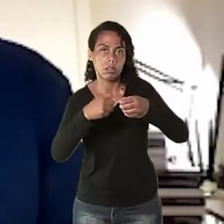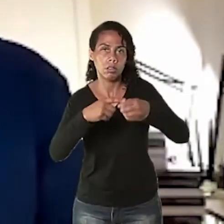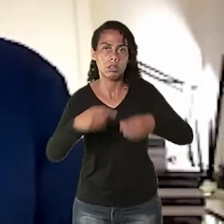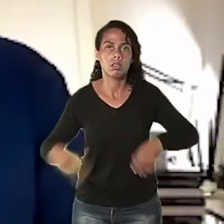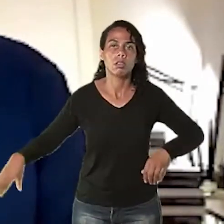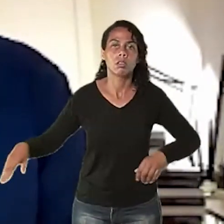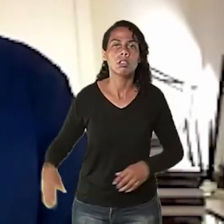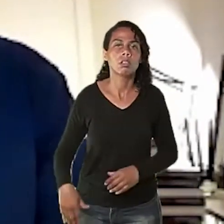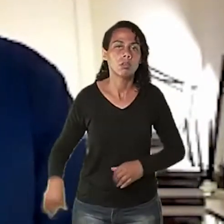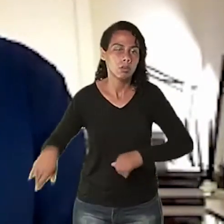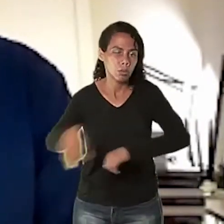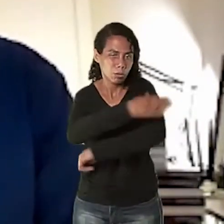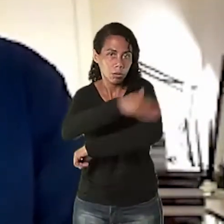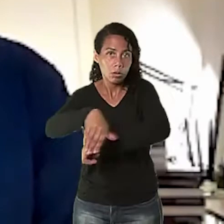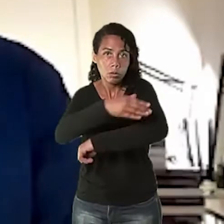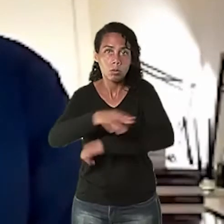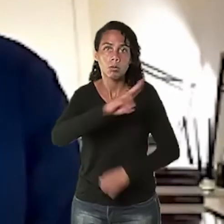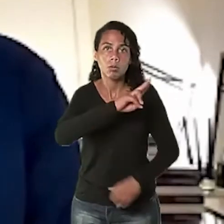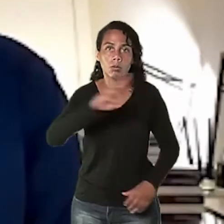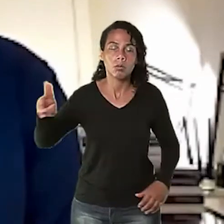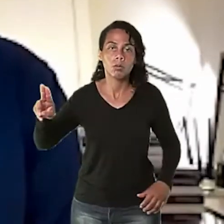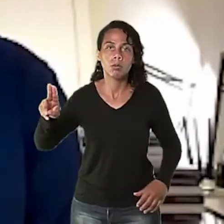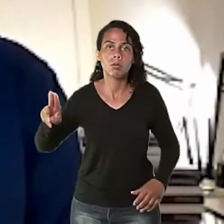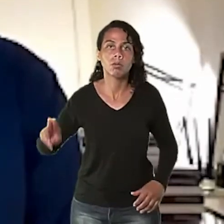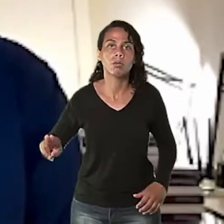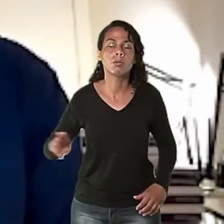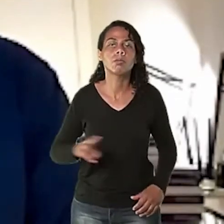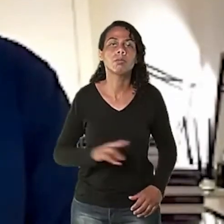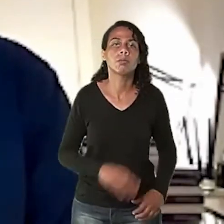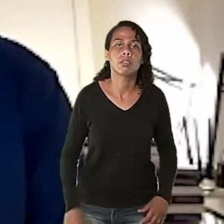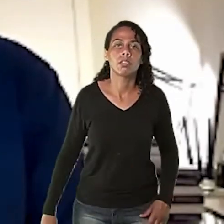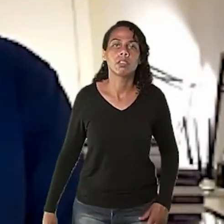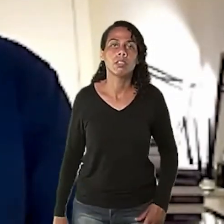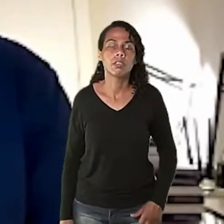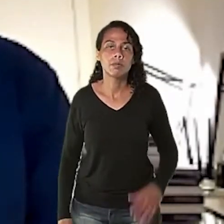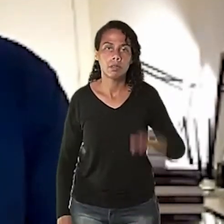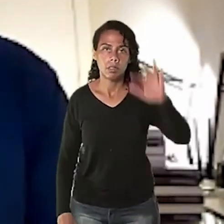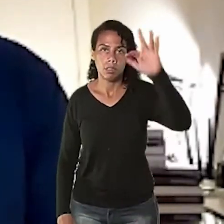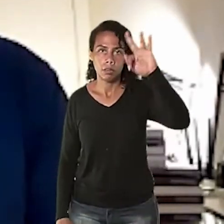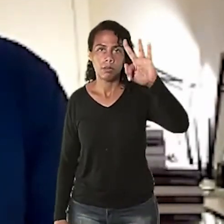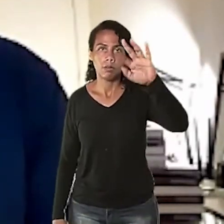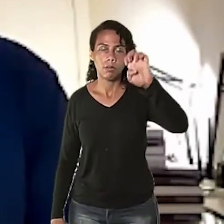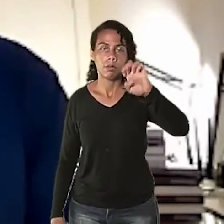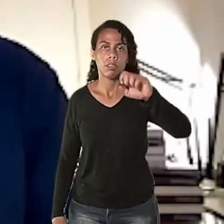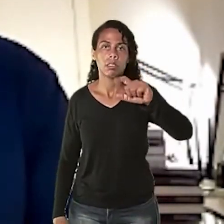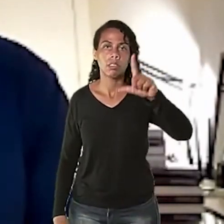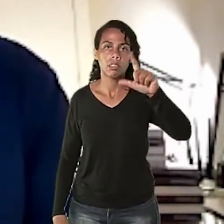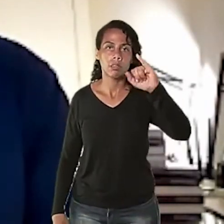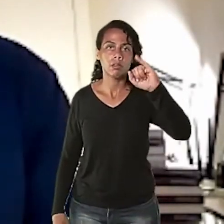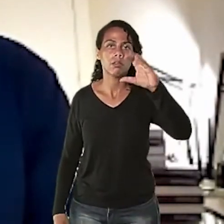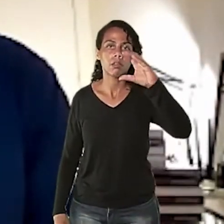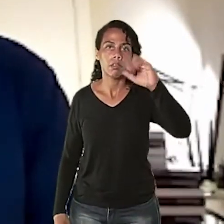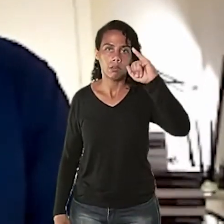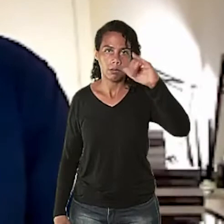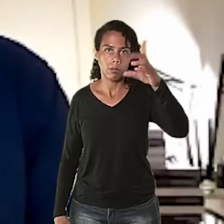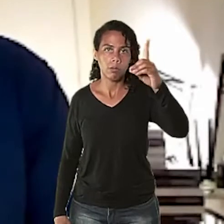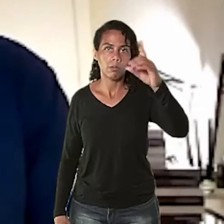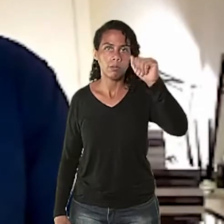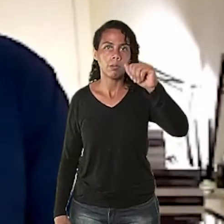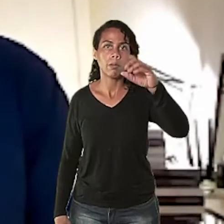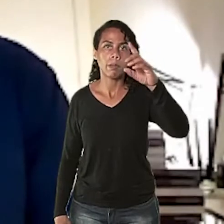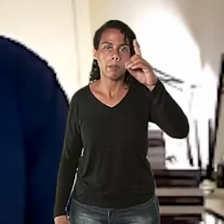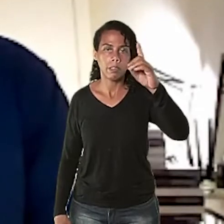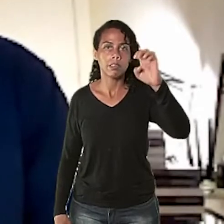Macau é uma... Ao contrário de Hong Kong, preservou muito o casario do século XIX, né? O Wong Kar-wai, ele filma os longas dele